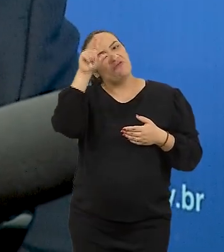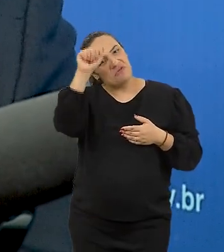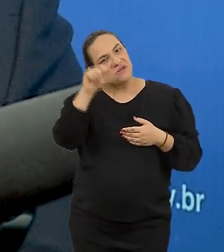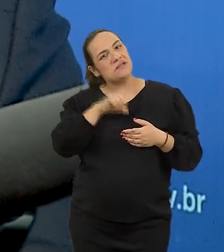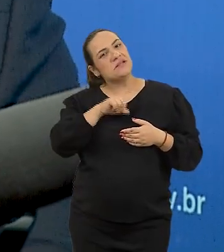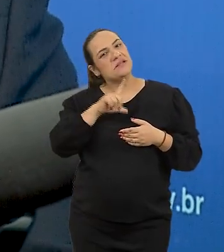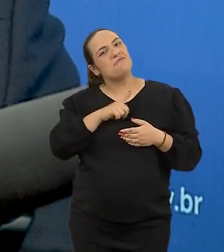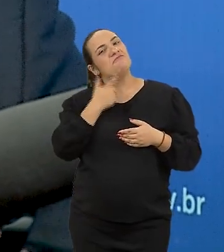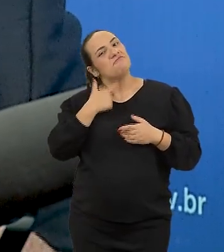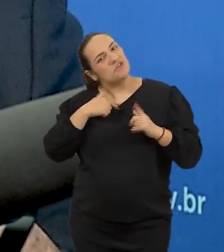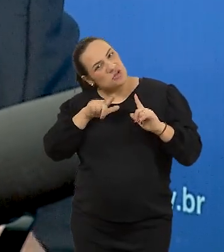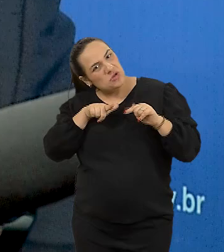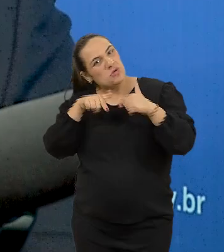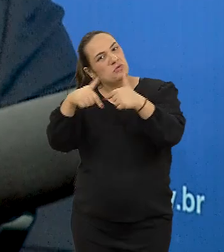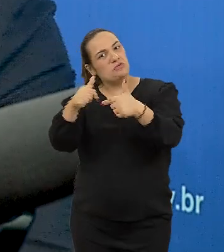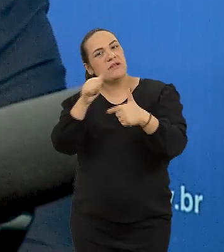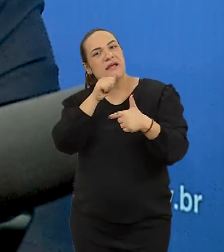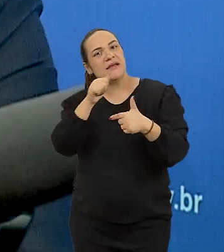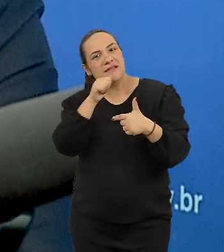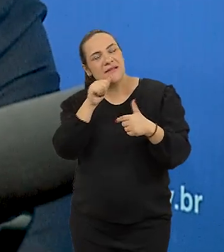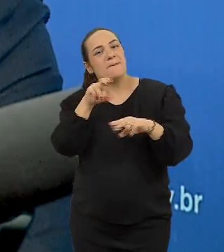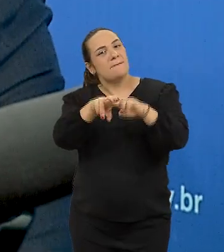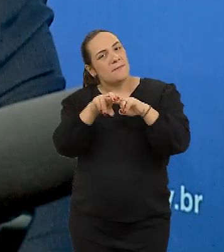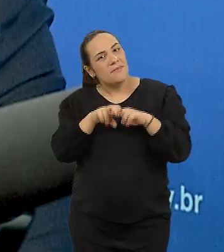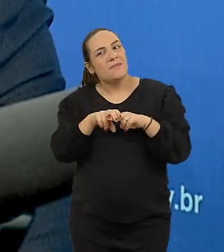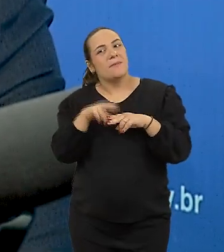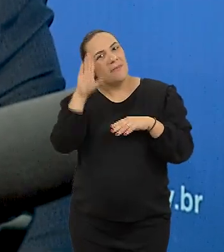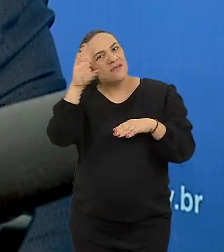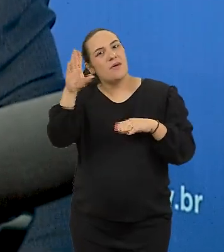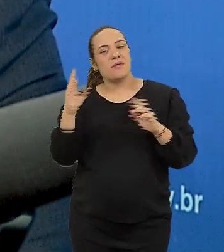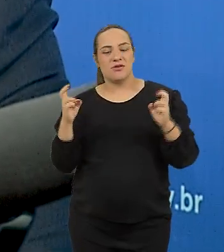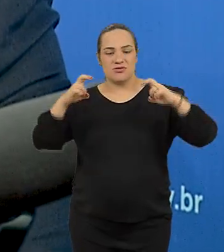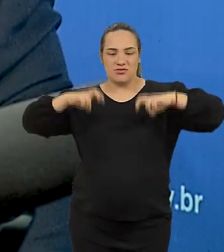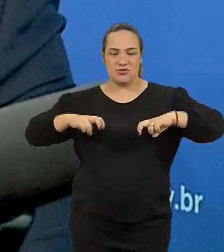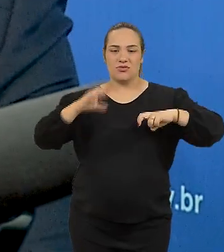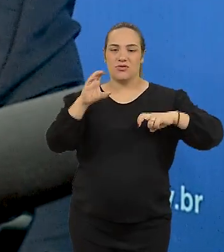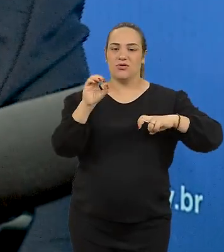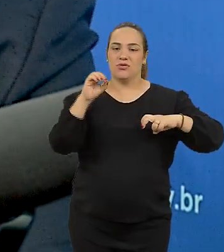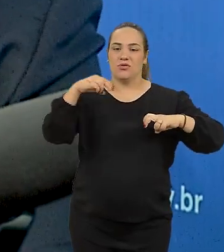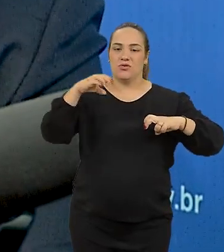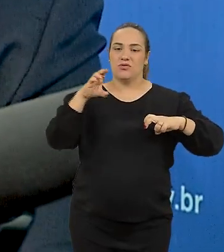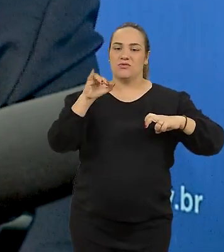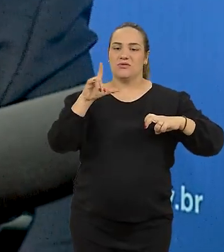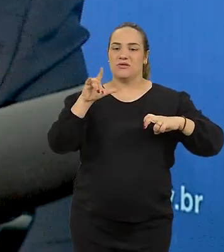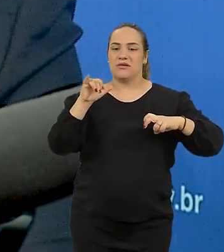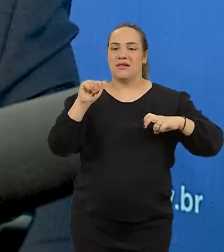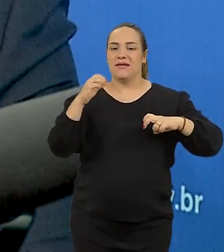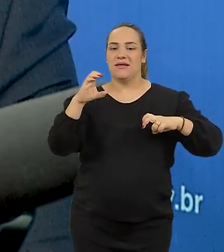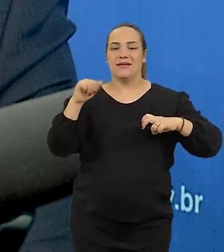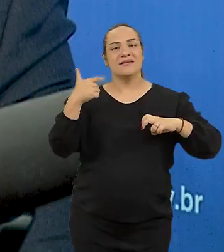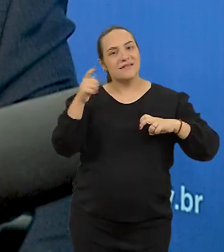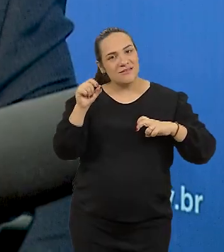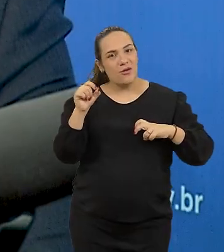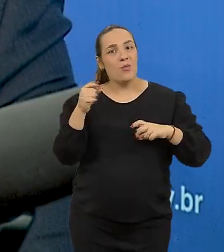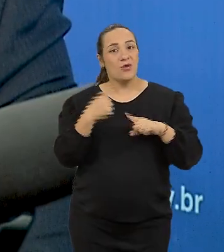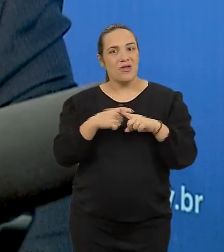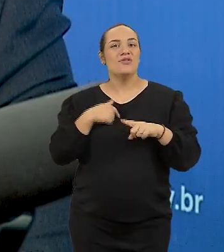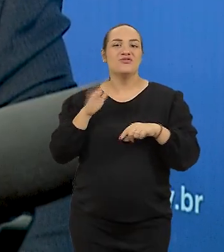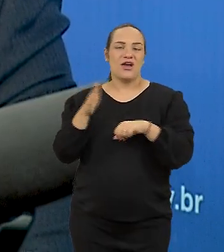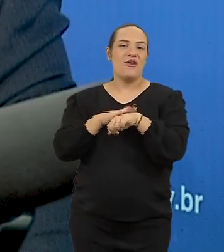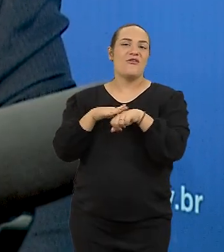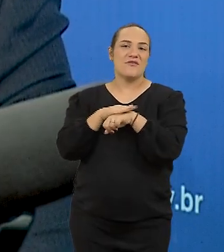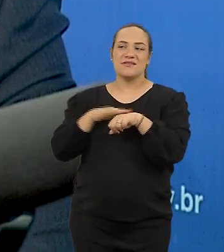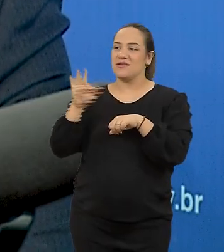o vigor que o senhor defende a audiência de conciliação. Com o Fábio, conversando outro dia, a